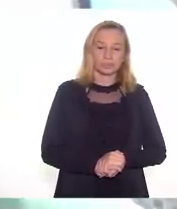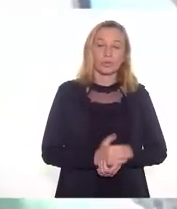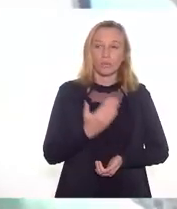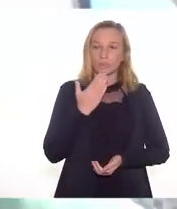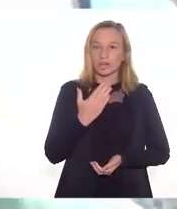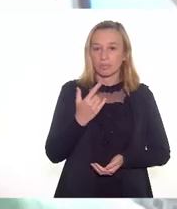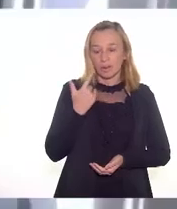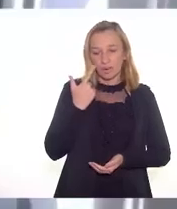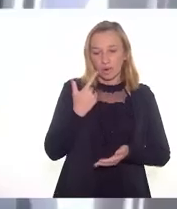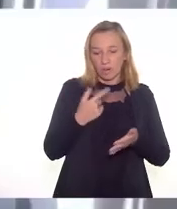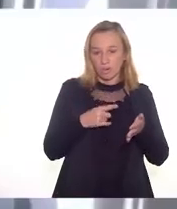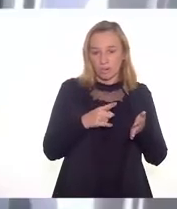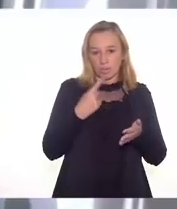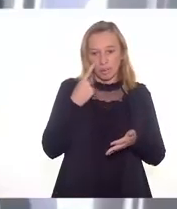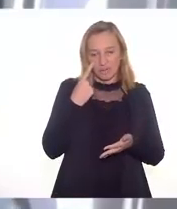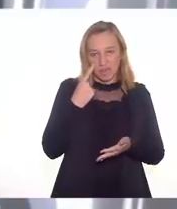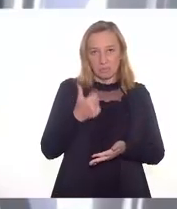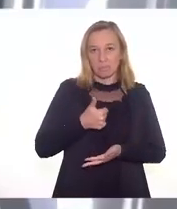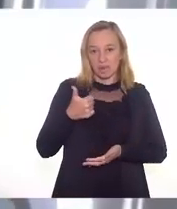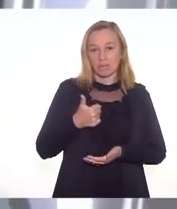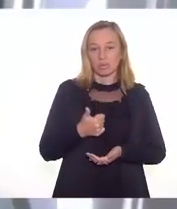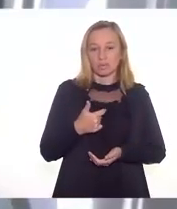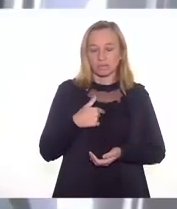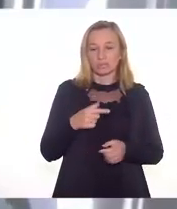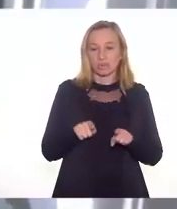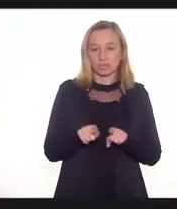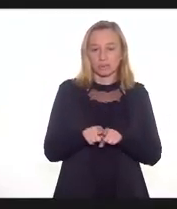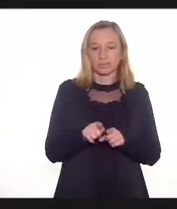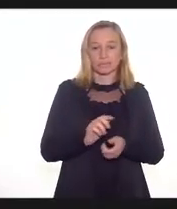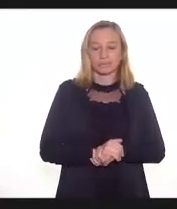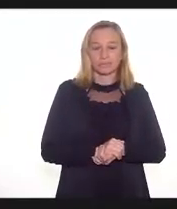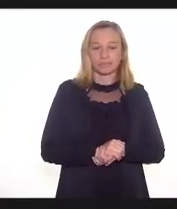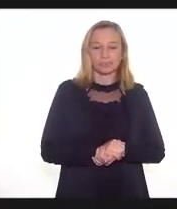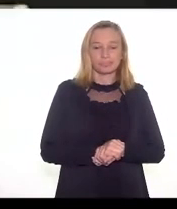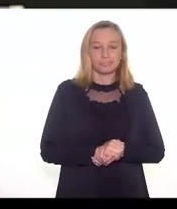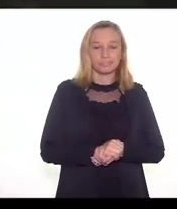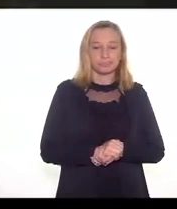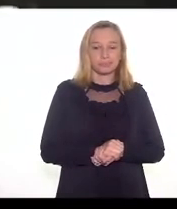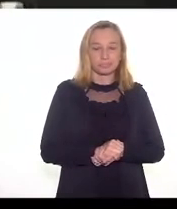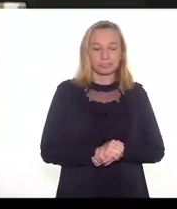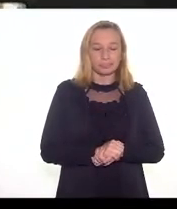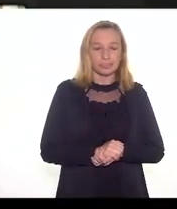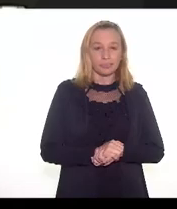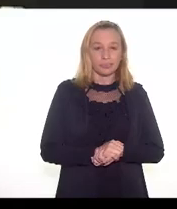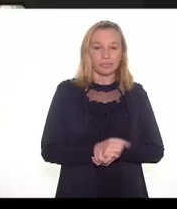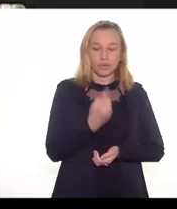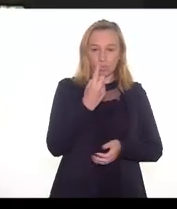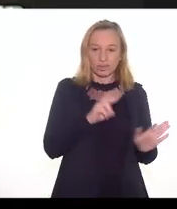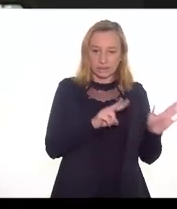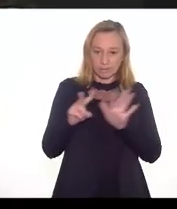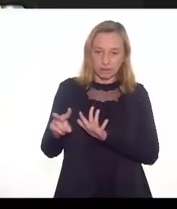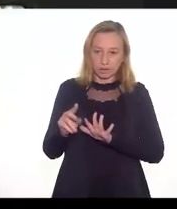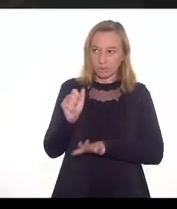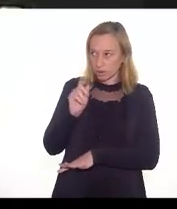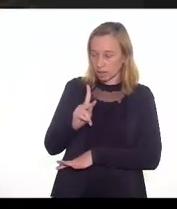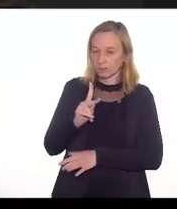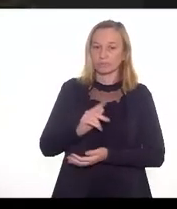Vou pedir vista. Peço vista também. Constitucionalidade com emenda. Pedido de vista por uma semana.